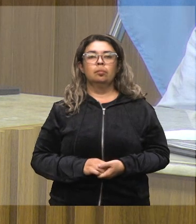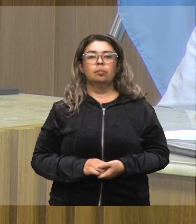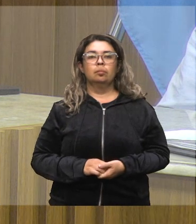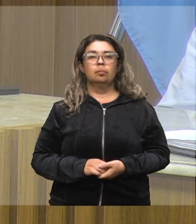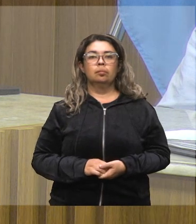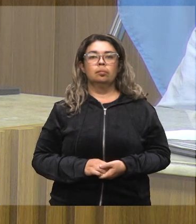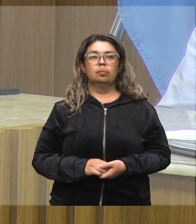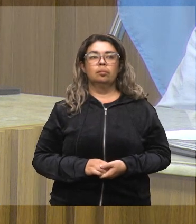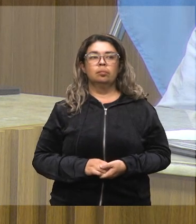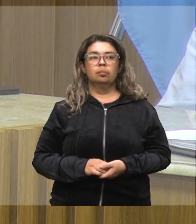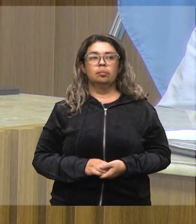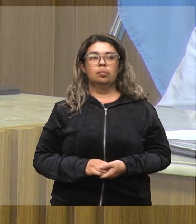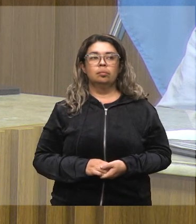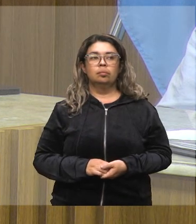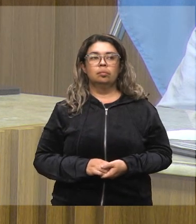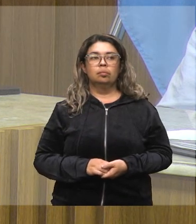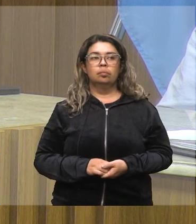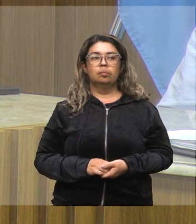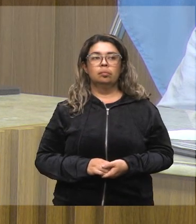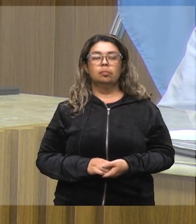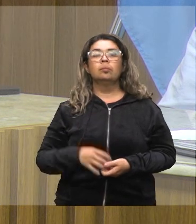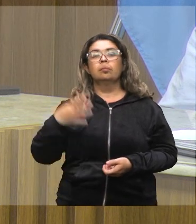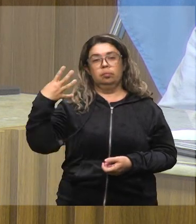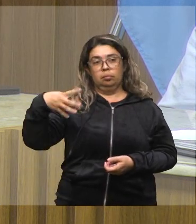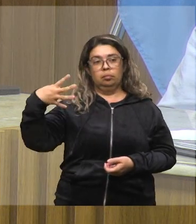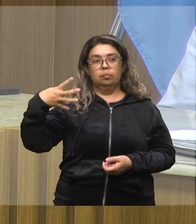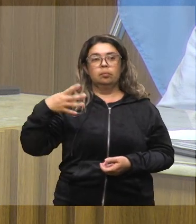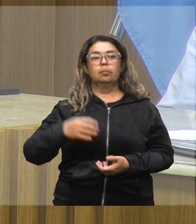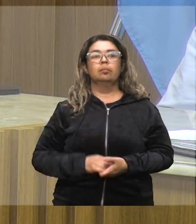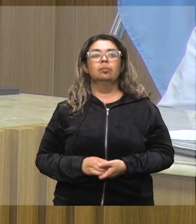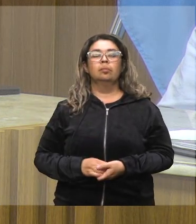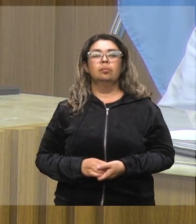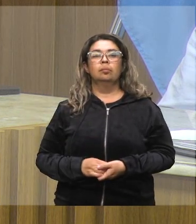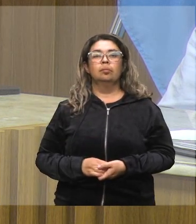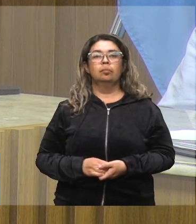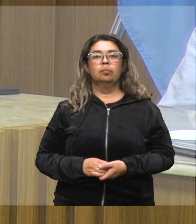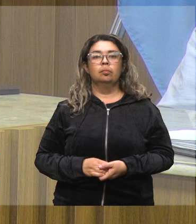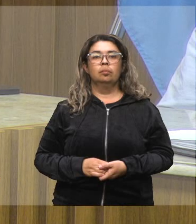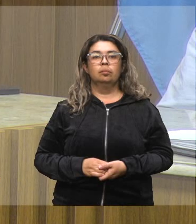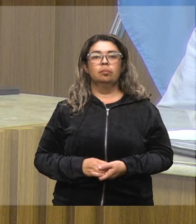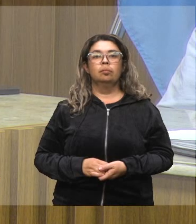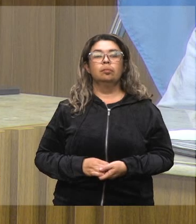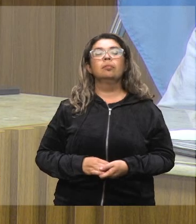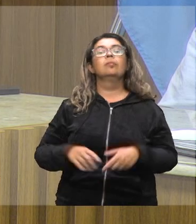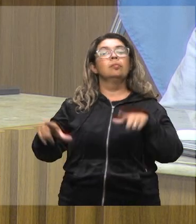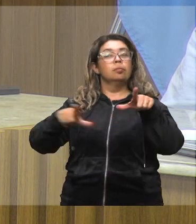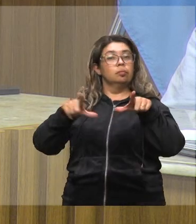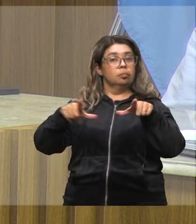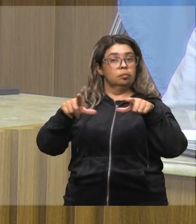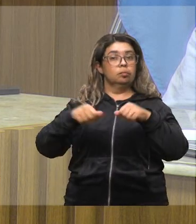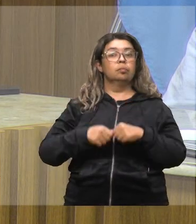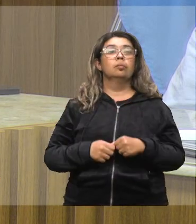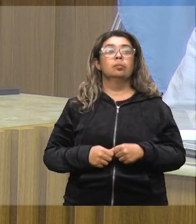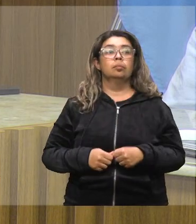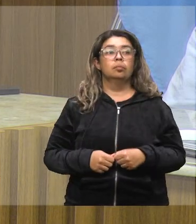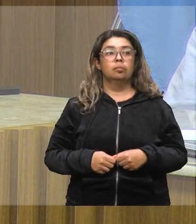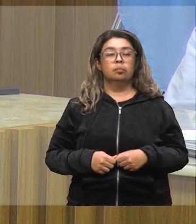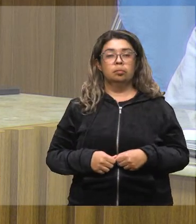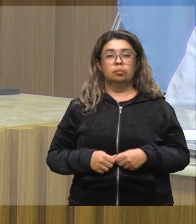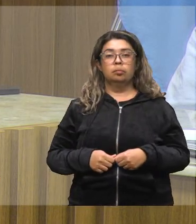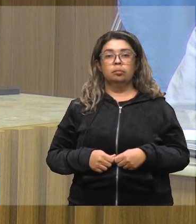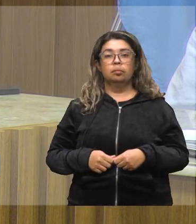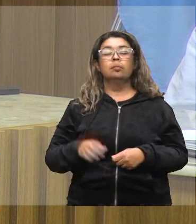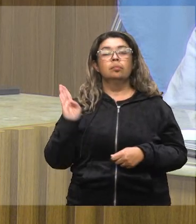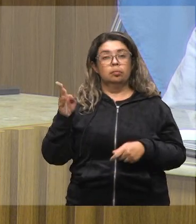quinto, e no quarto, né, experiência profissional. Então, a lei seria ter